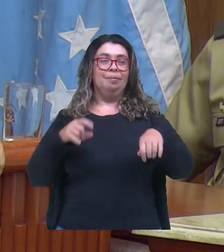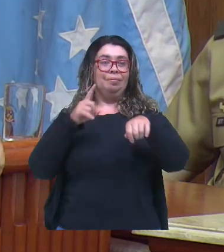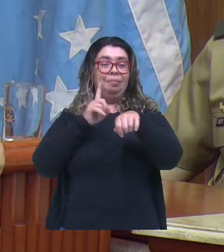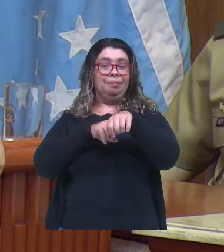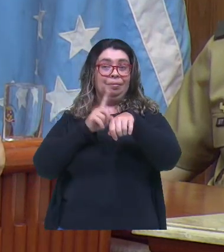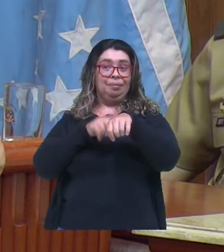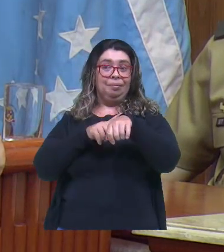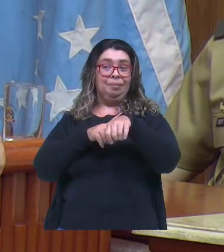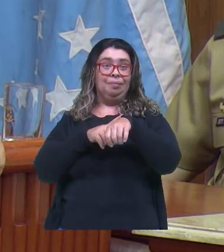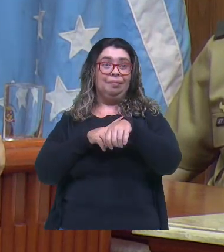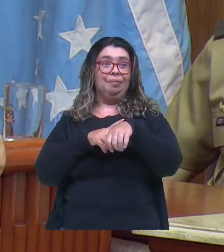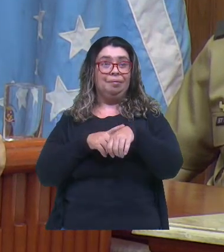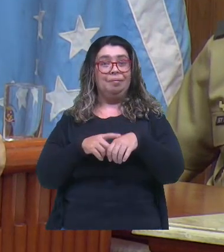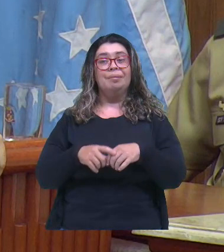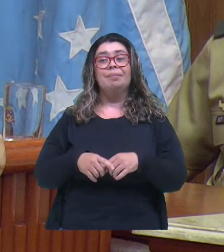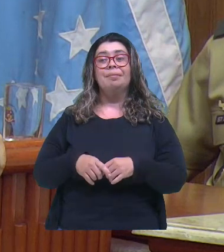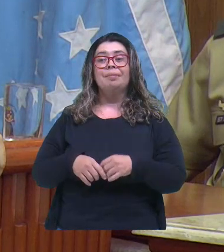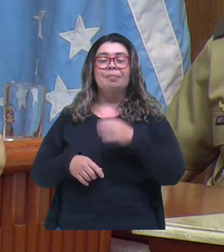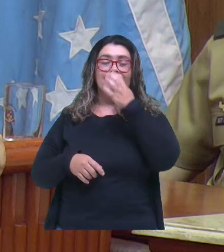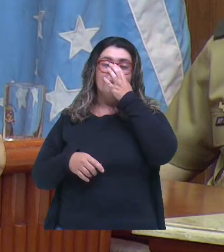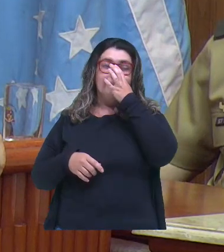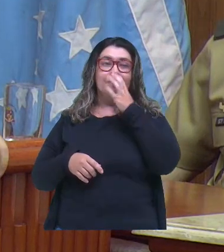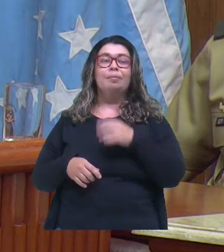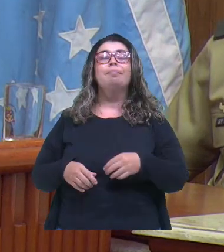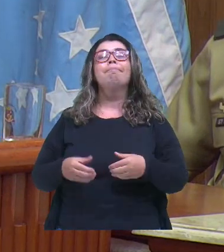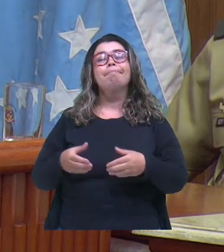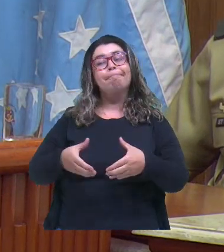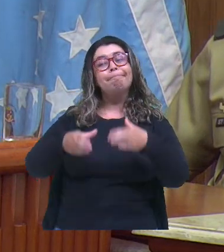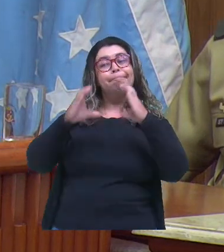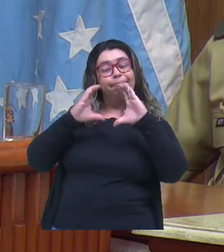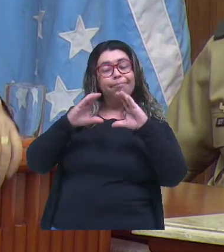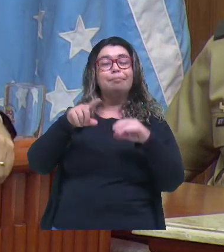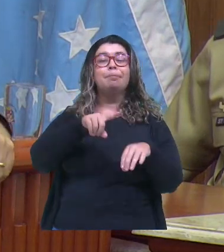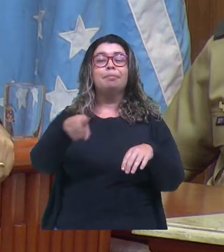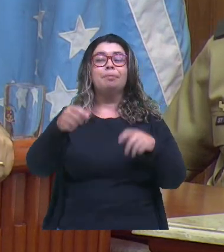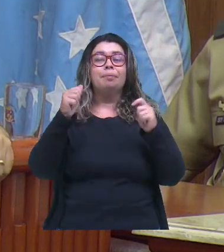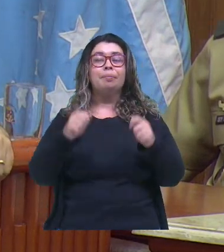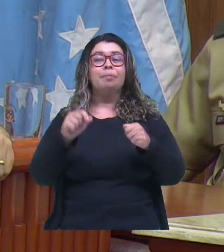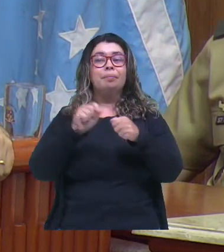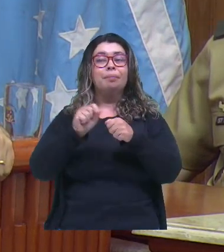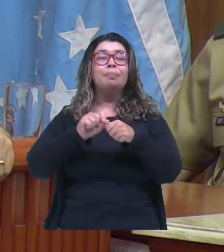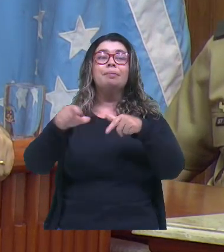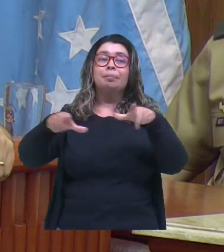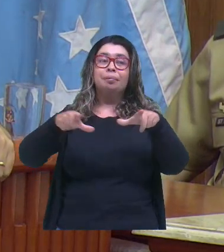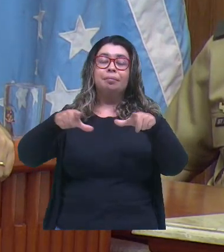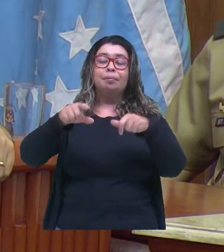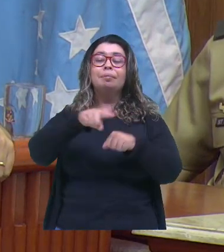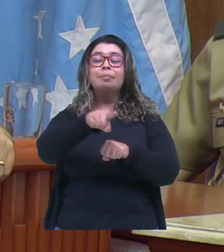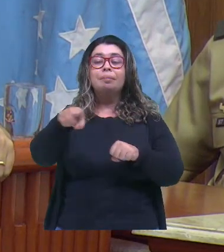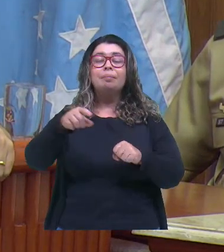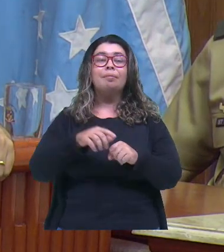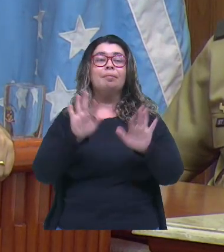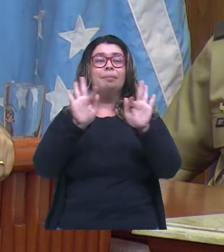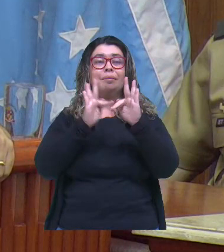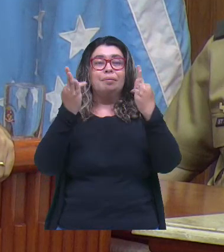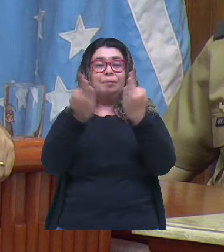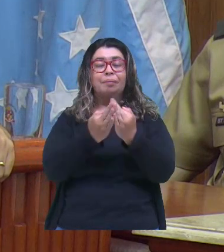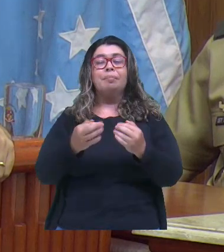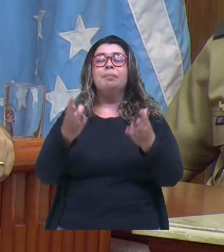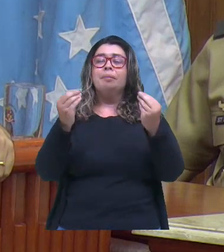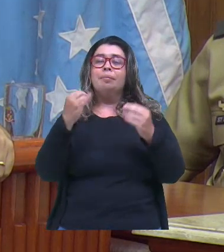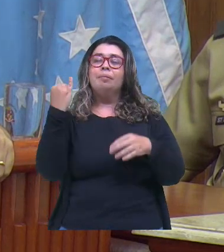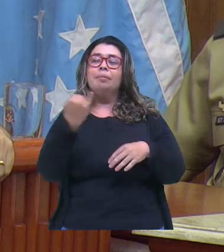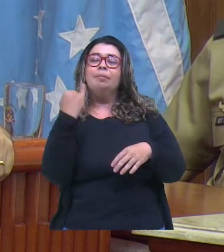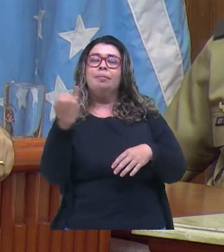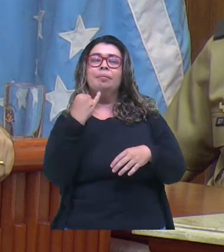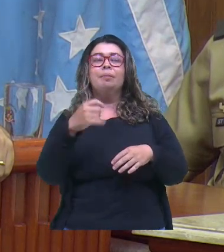oportunos, são deixados para que vocês possam exercer a sua profissão. Então, a família tem papel fundamental